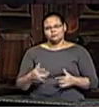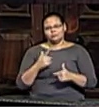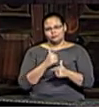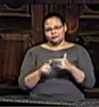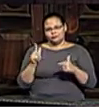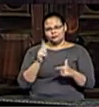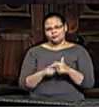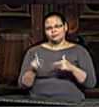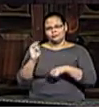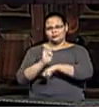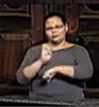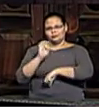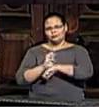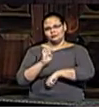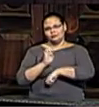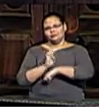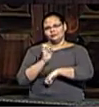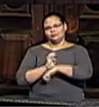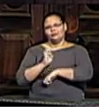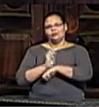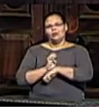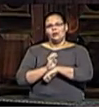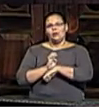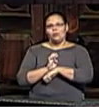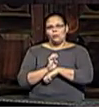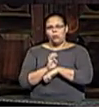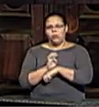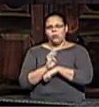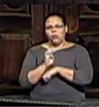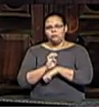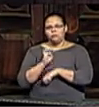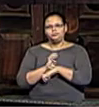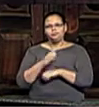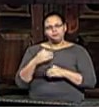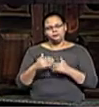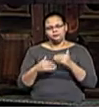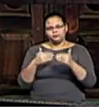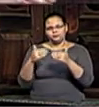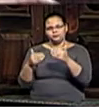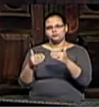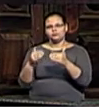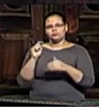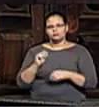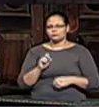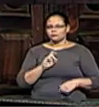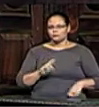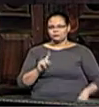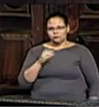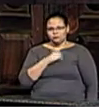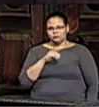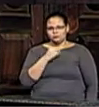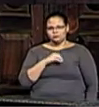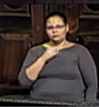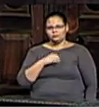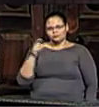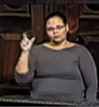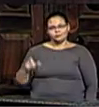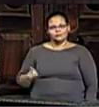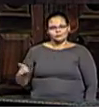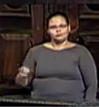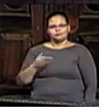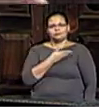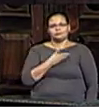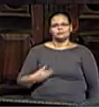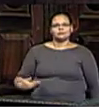problema do Estado perpassa toda essa trajetória que não é do salário do governador.